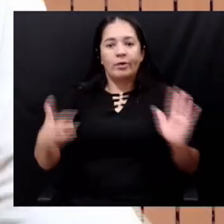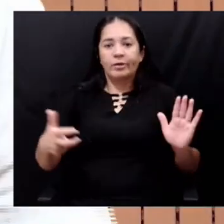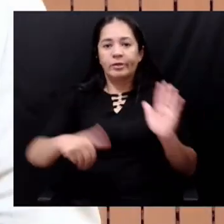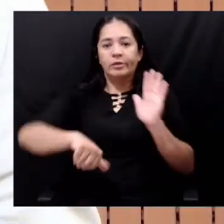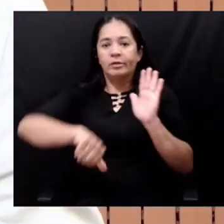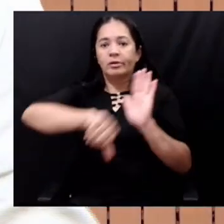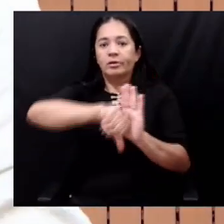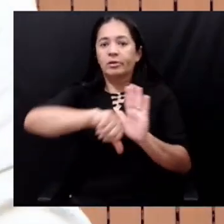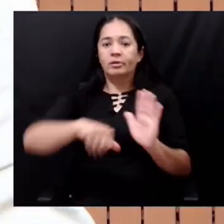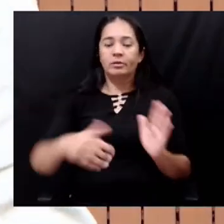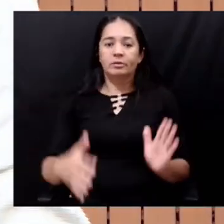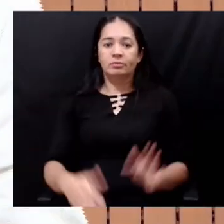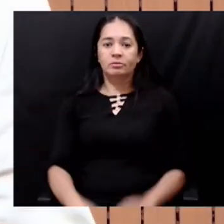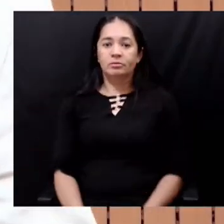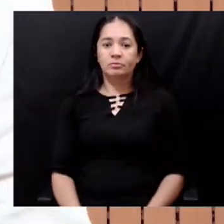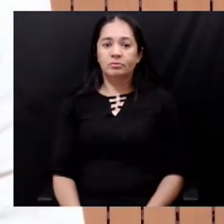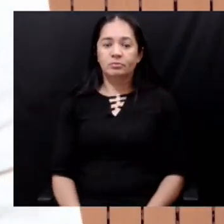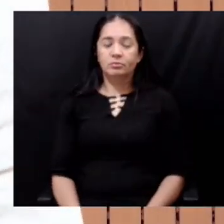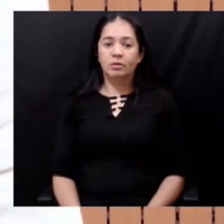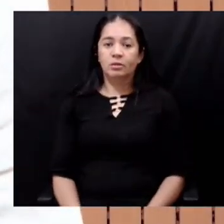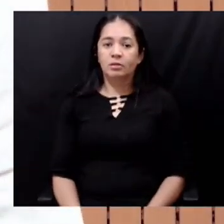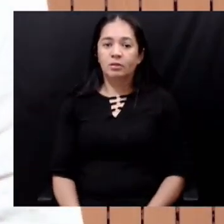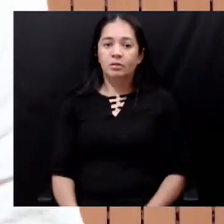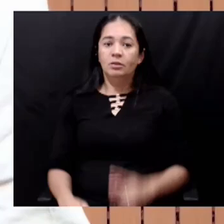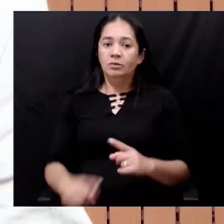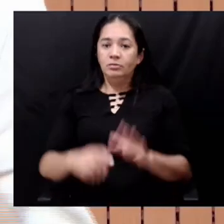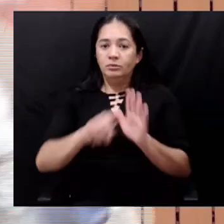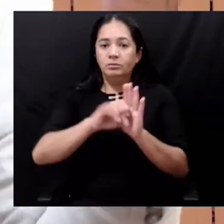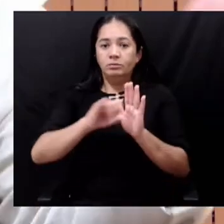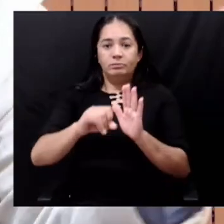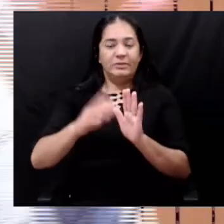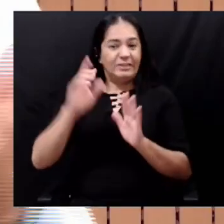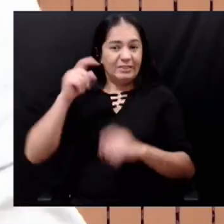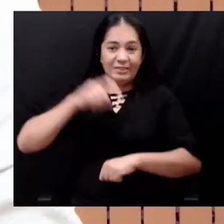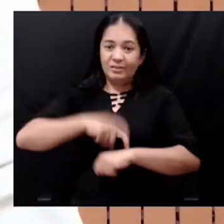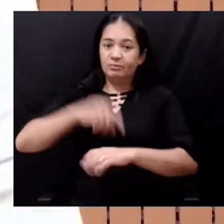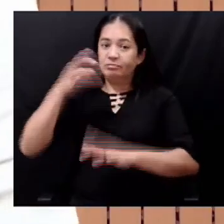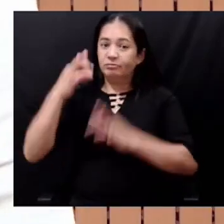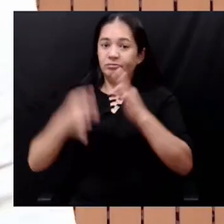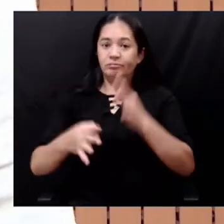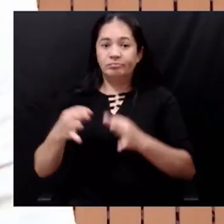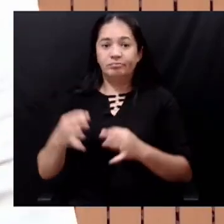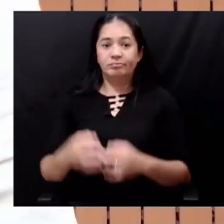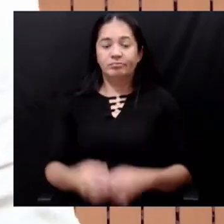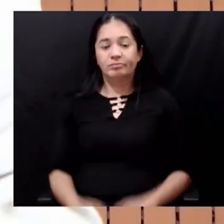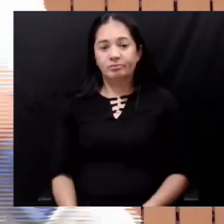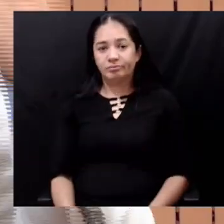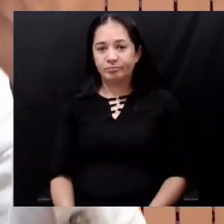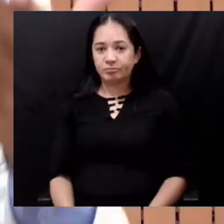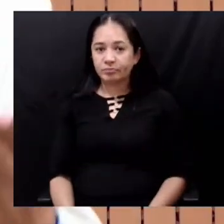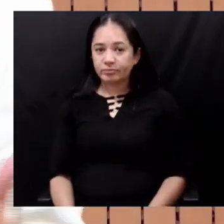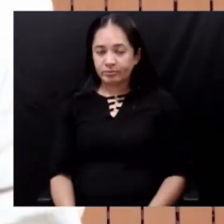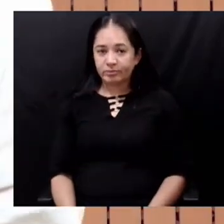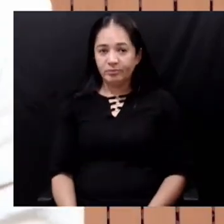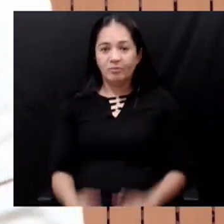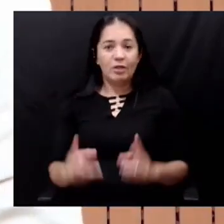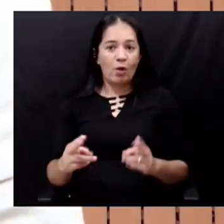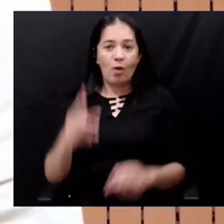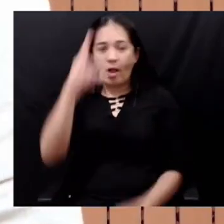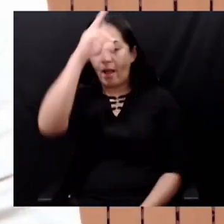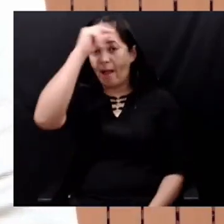seria judicializado imediatamente, né? Assim como não podemos fazer com prefeituras, assim como não podemos fazer